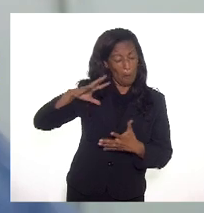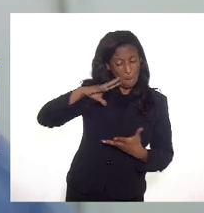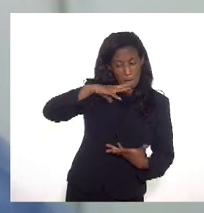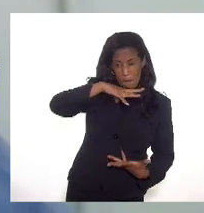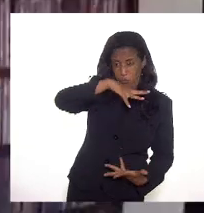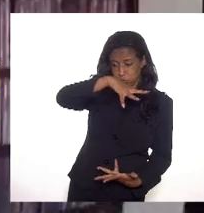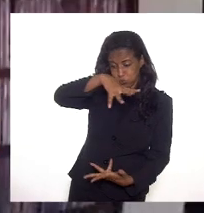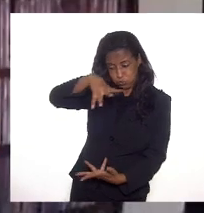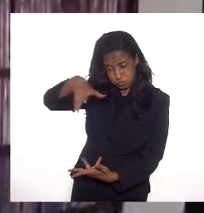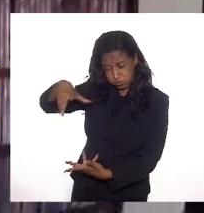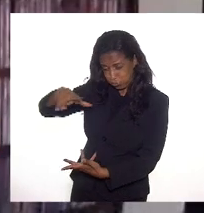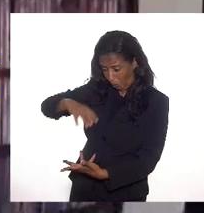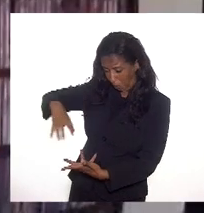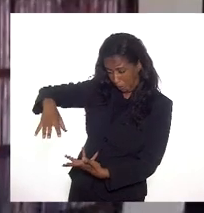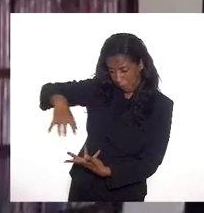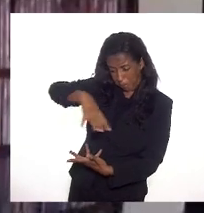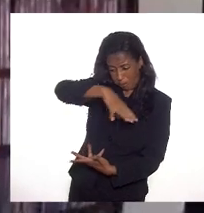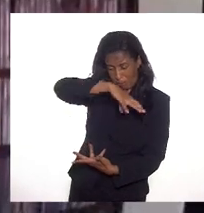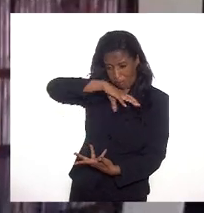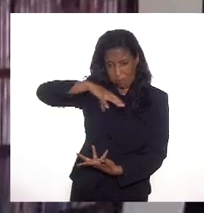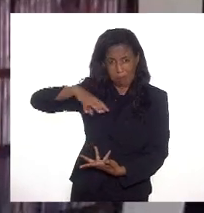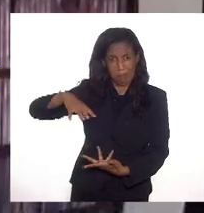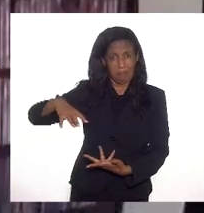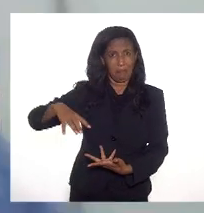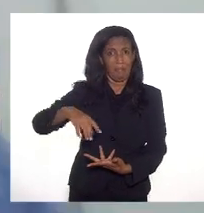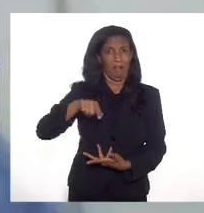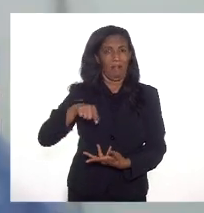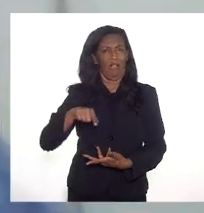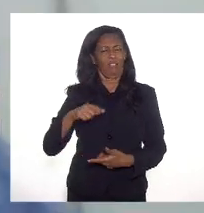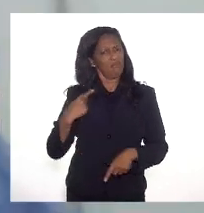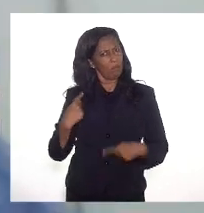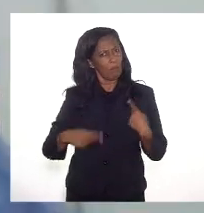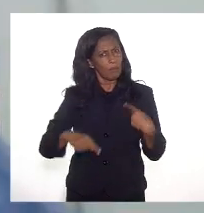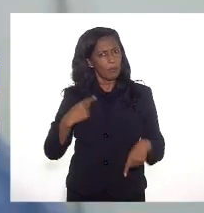inteiro, em relação à classe política,